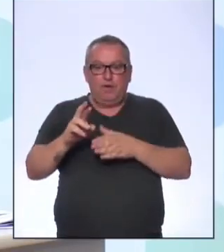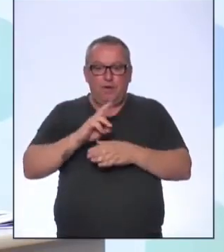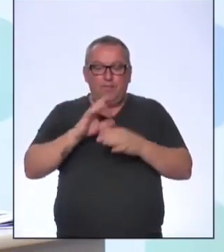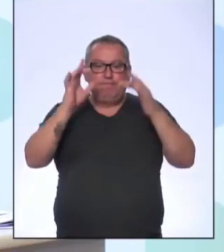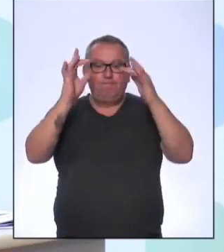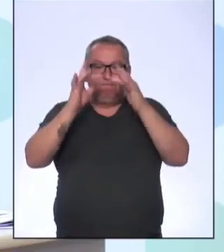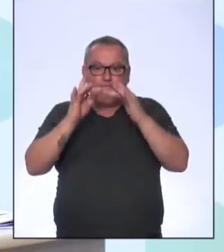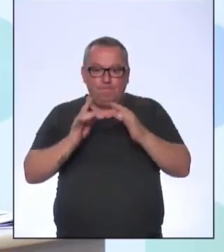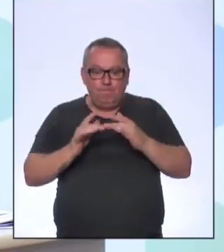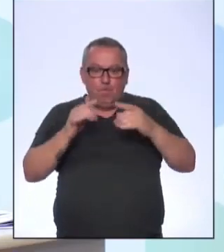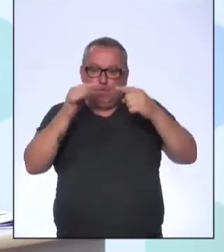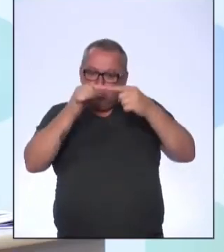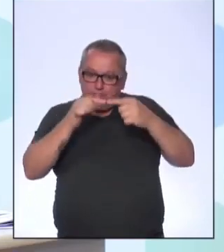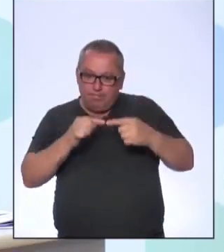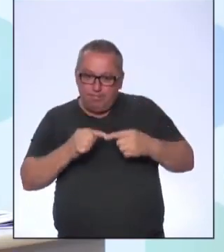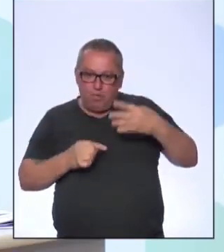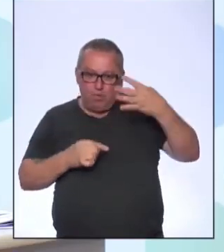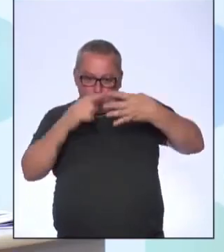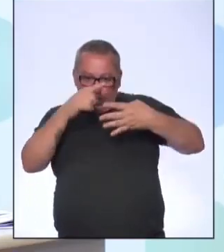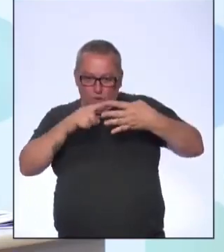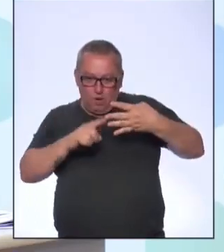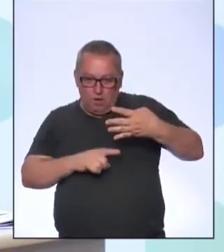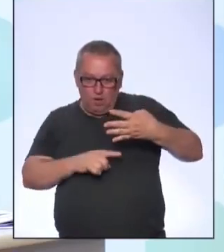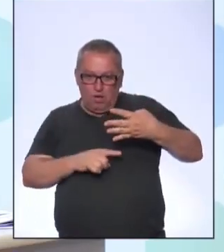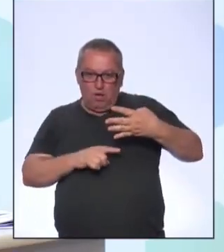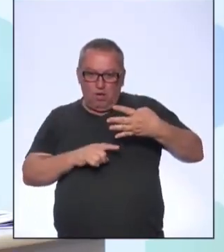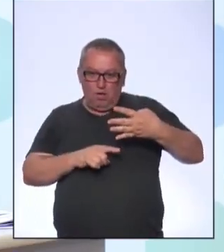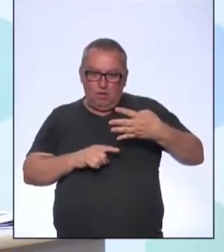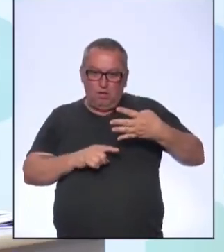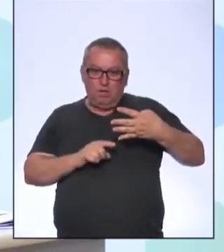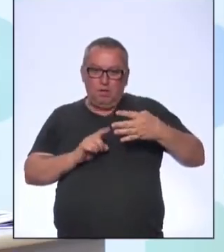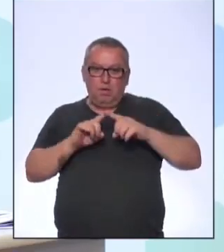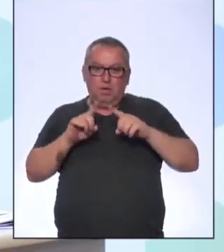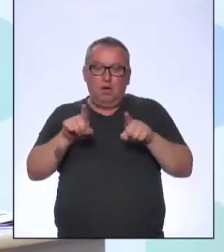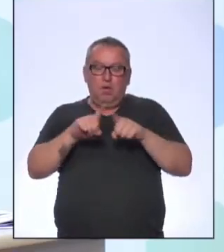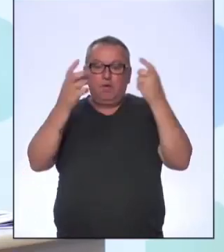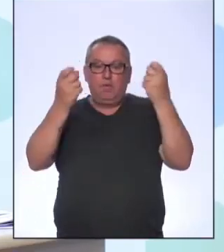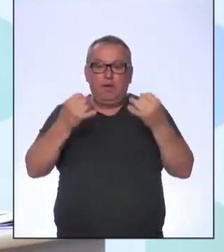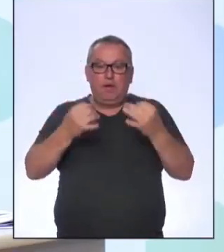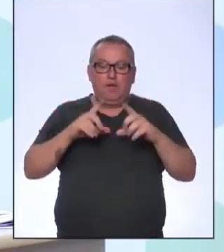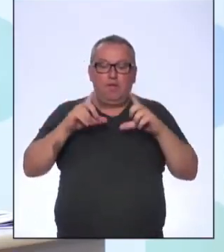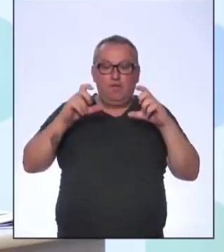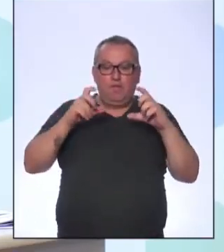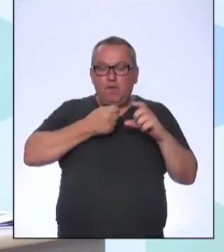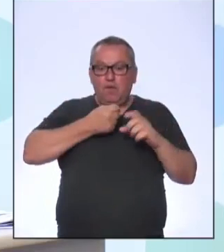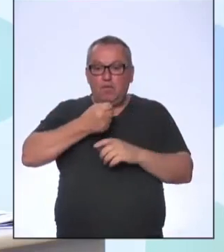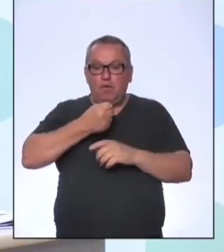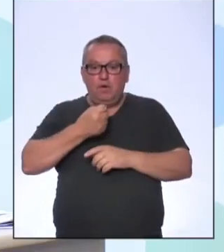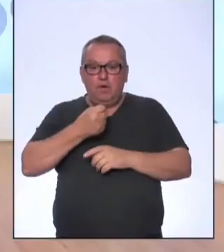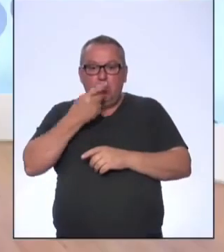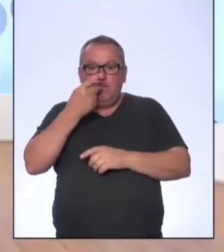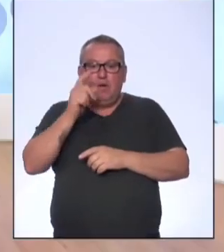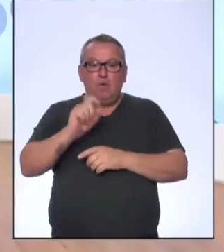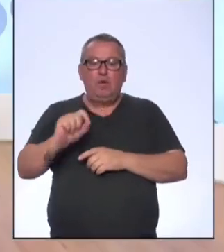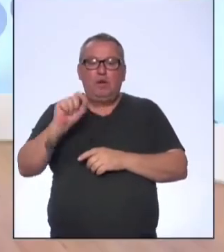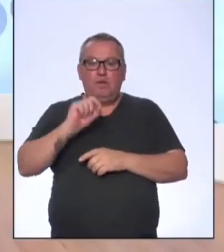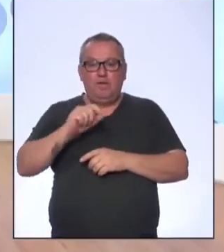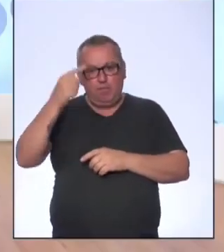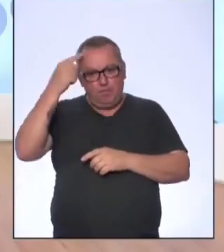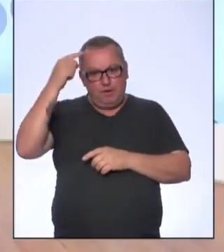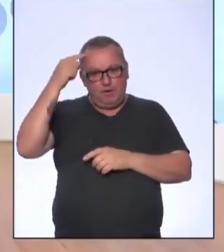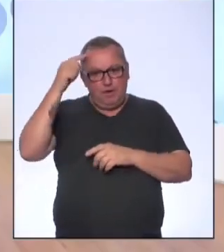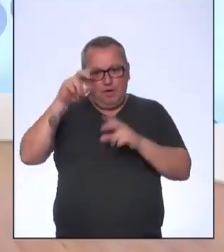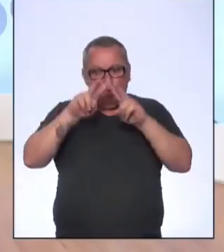relacionar os 4 slides que apresentamos agora, as 4 imagens, né? Isso. Com a definição de fotoreportagem. O que elas dizem, né? Vamos pensar no